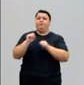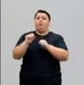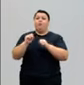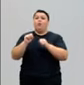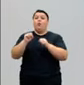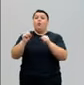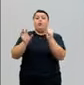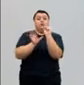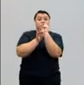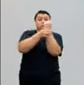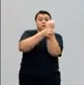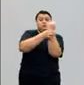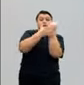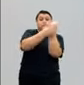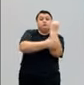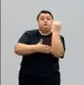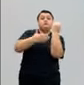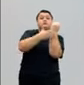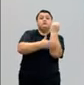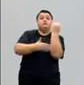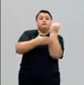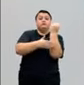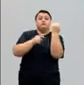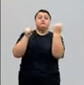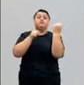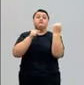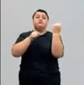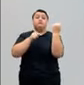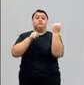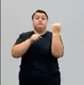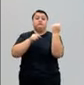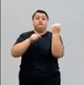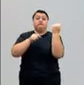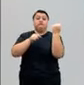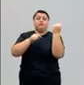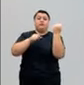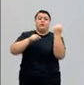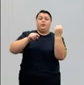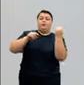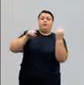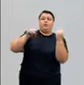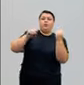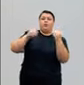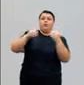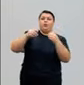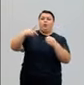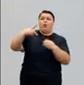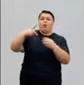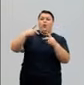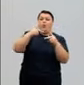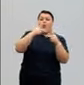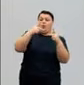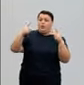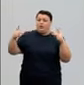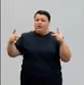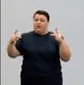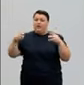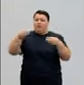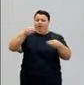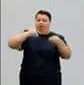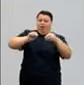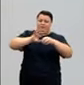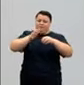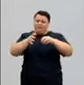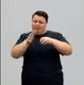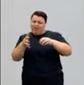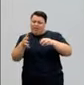Anticorpos. Os anticorpos, eles são glicoproteínas plasmáticas que vão interagir, que interagem de